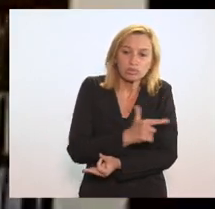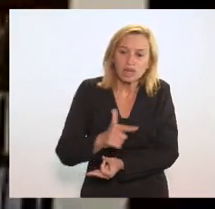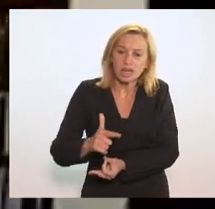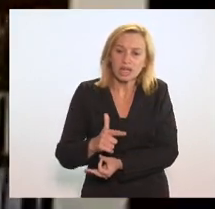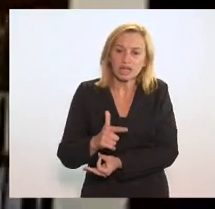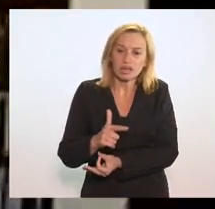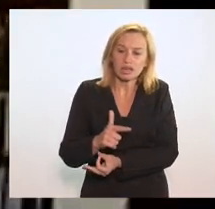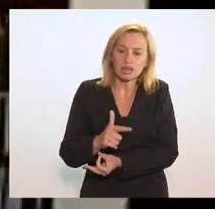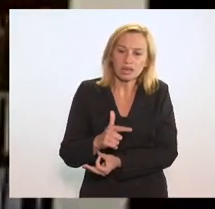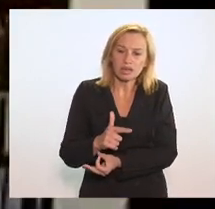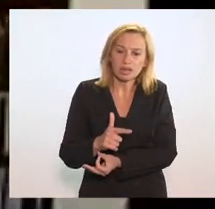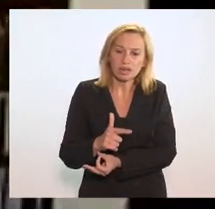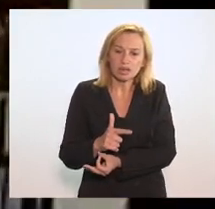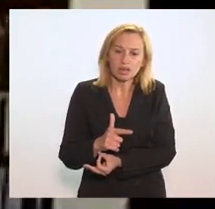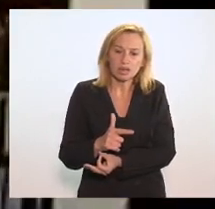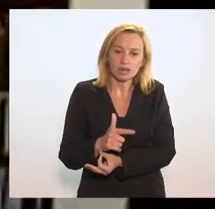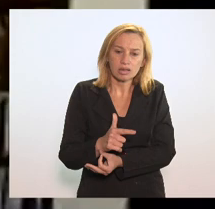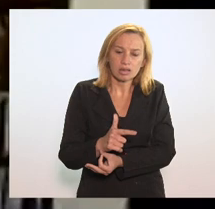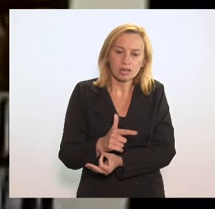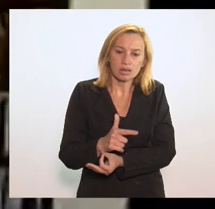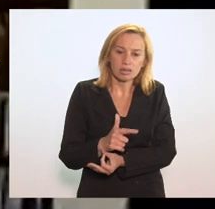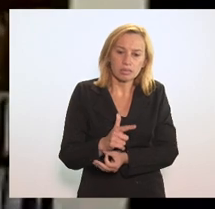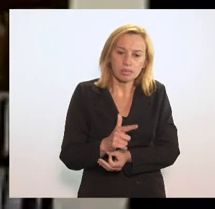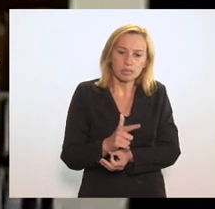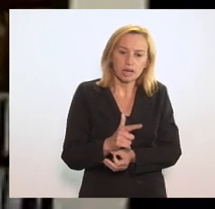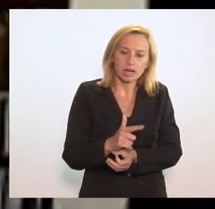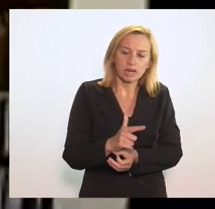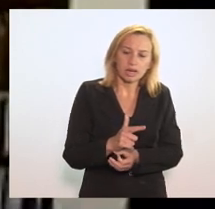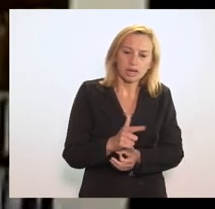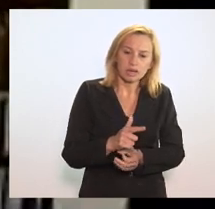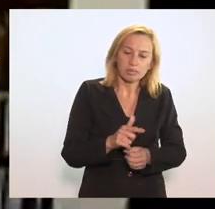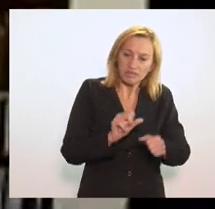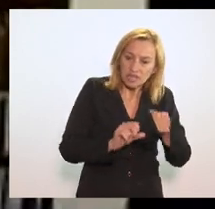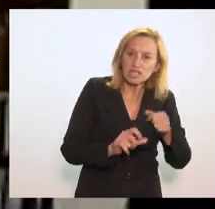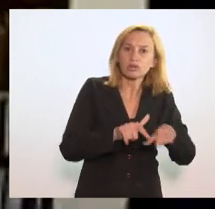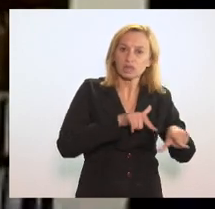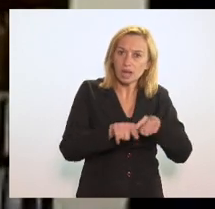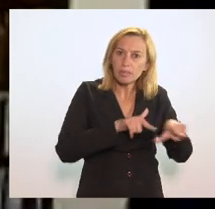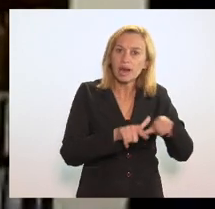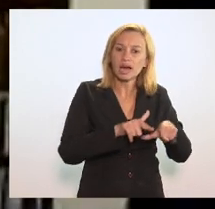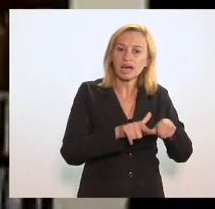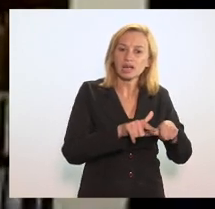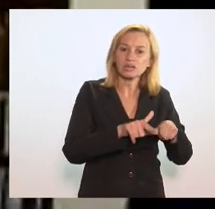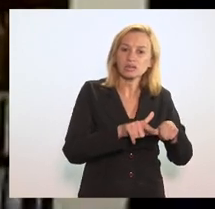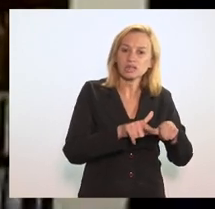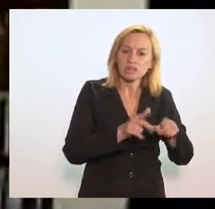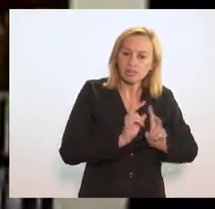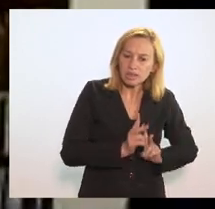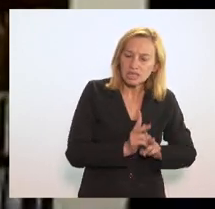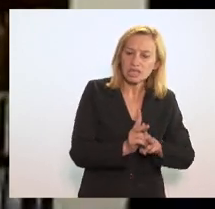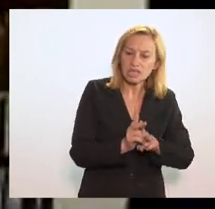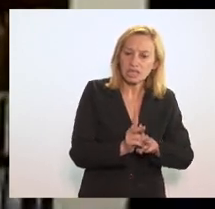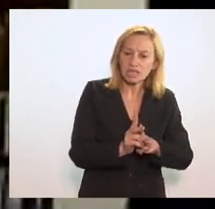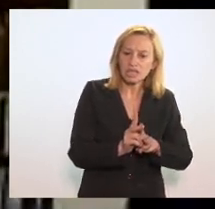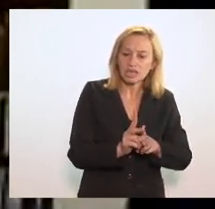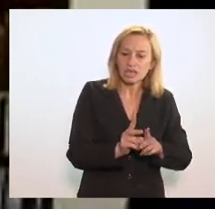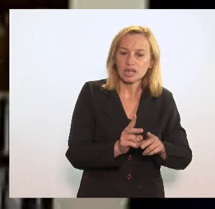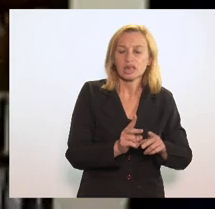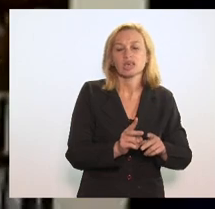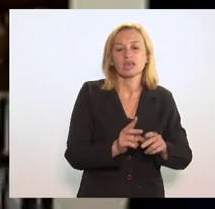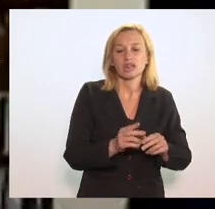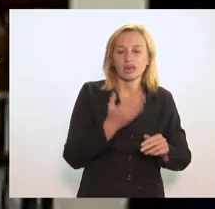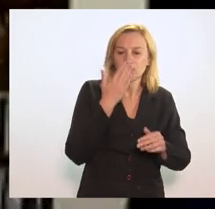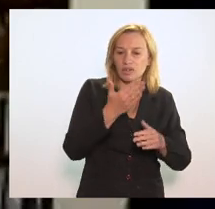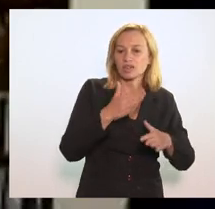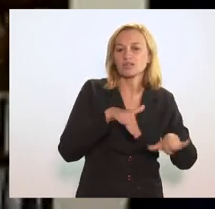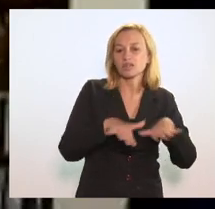exatamente para tocar, para fazer a alavancagem do desenvolvimento e do